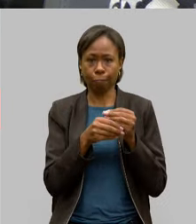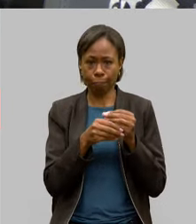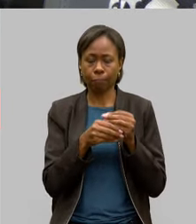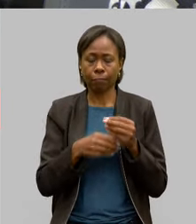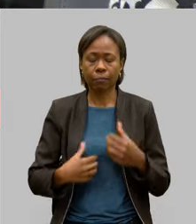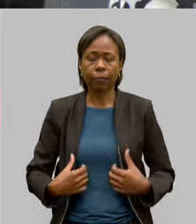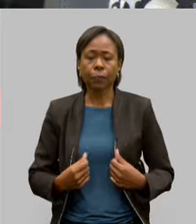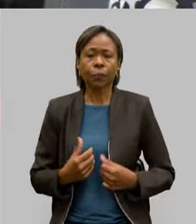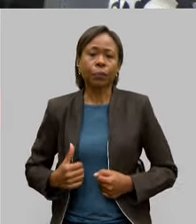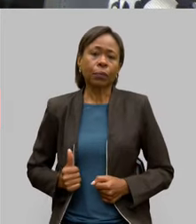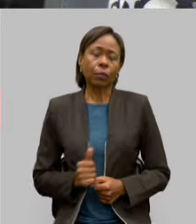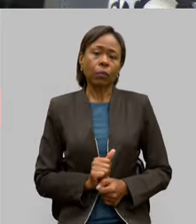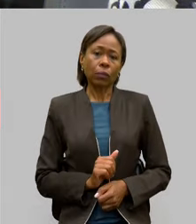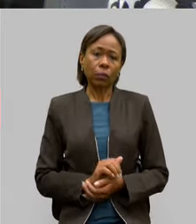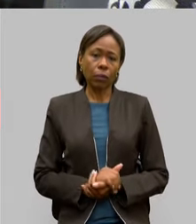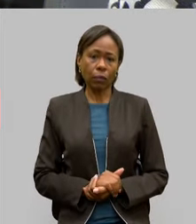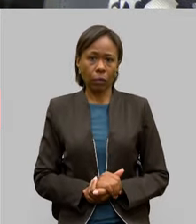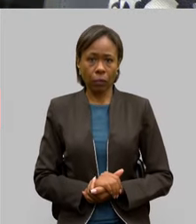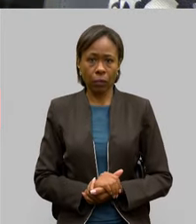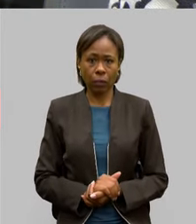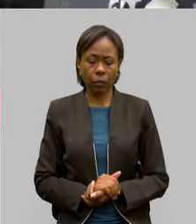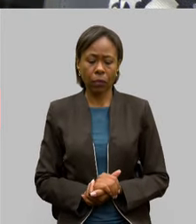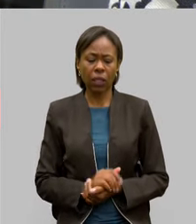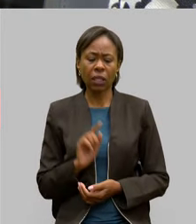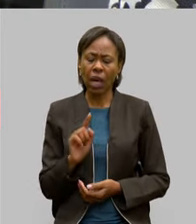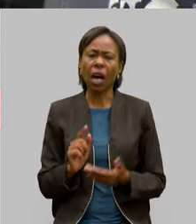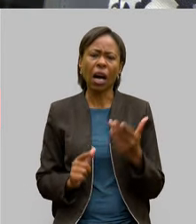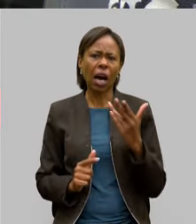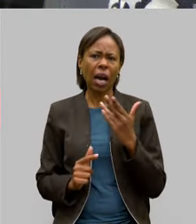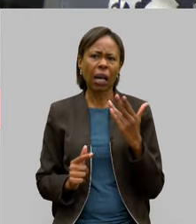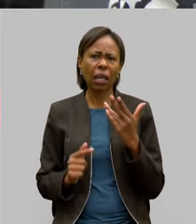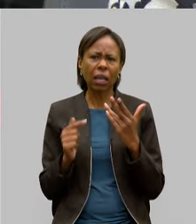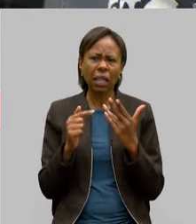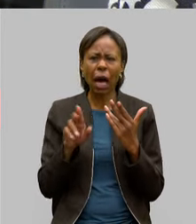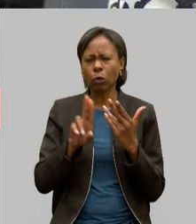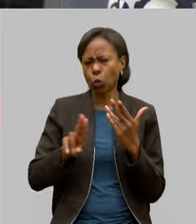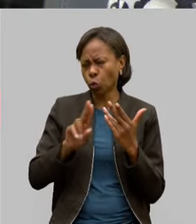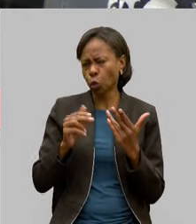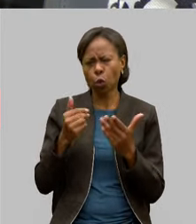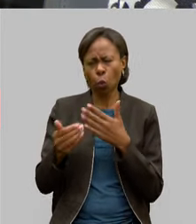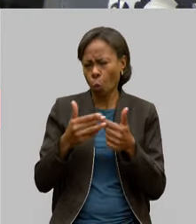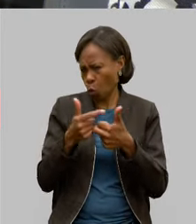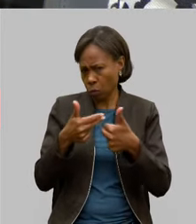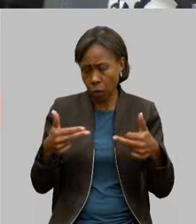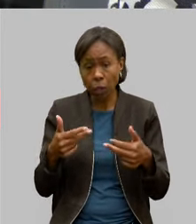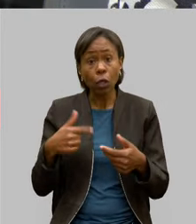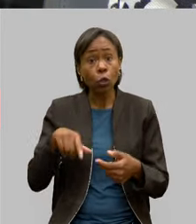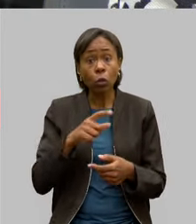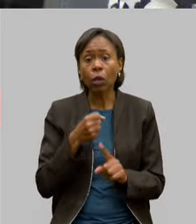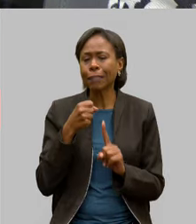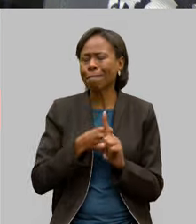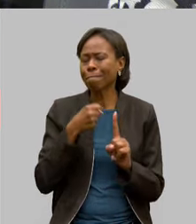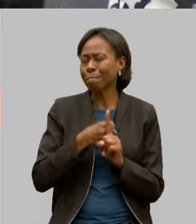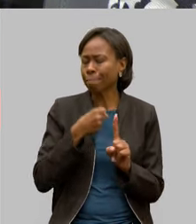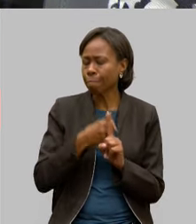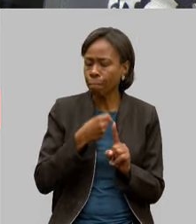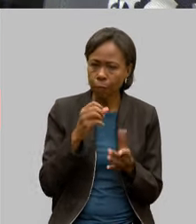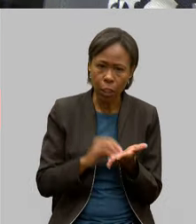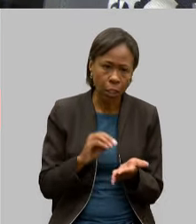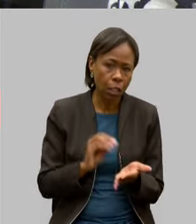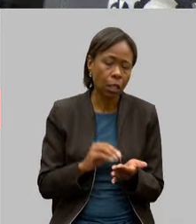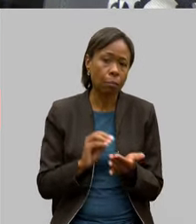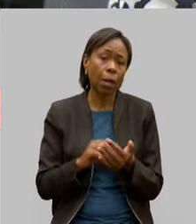eh enfim da cannabis em todos os sentidos a gente tem que lutar muito ainda para que esse tema ele possa